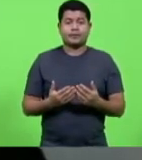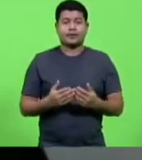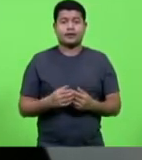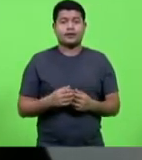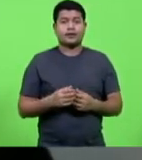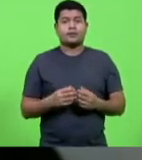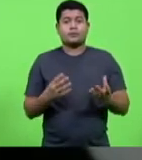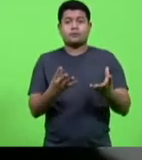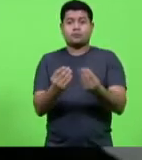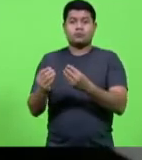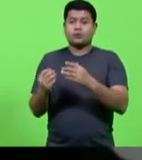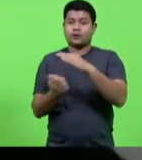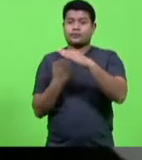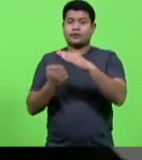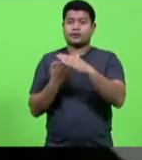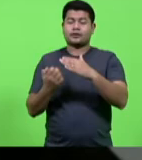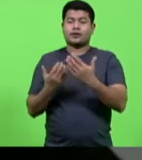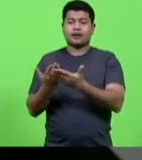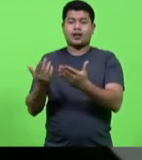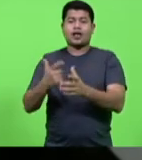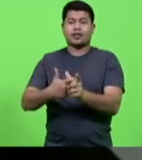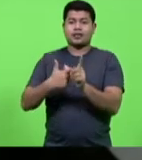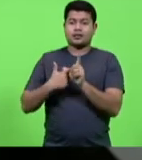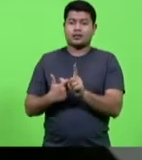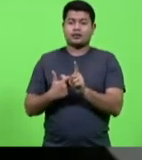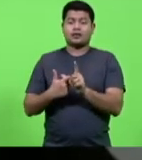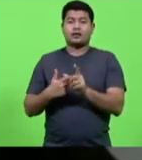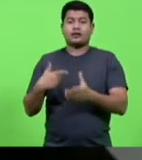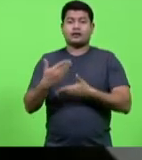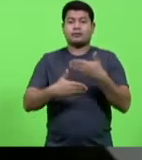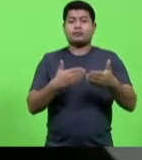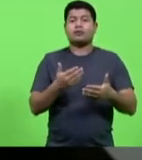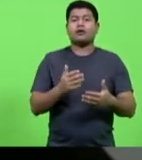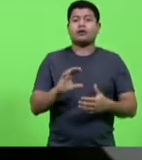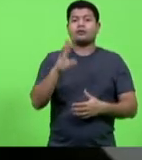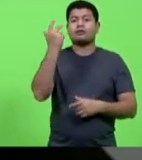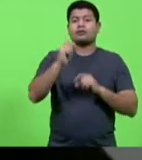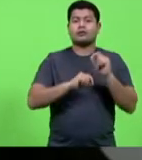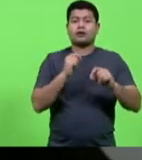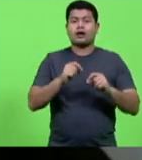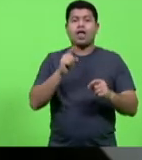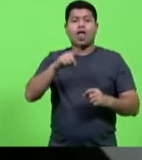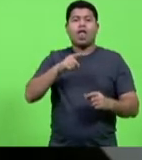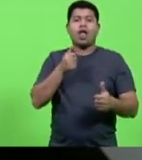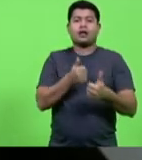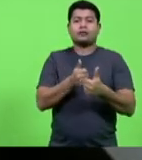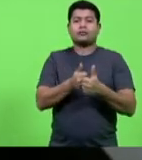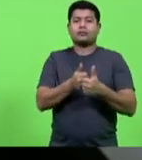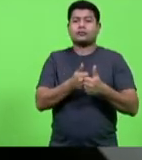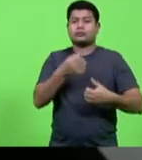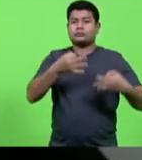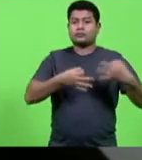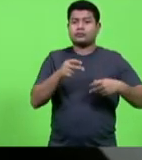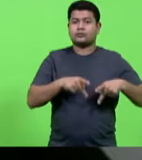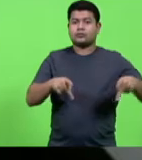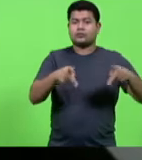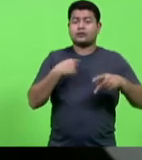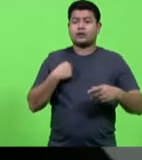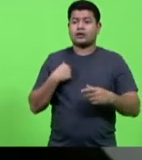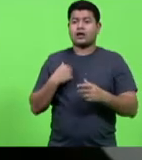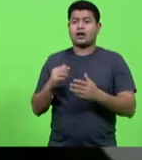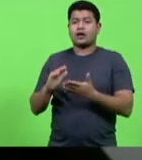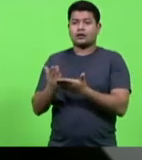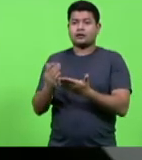É ajuizado pelos procuradores do Estado, que ainda do montante cobram 10%